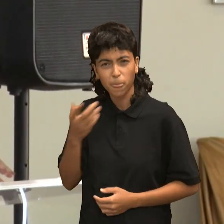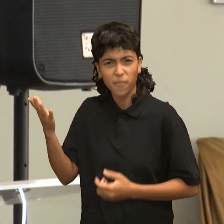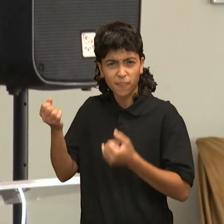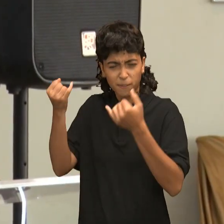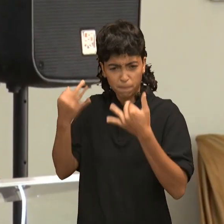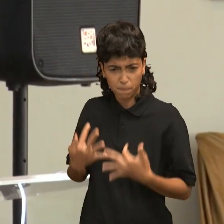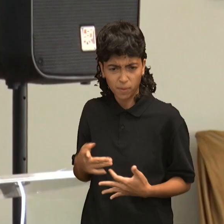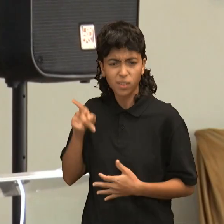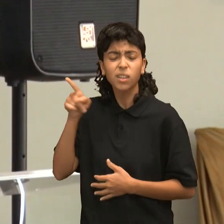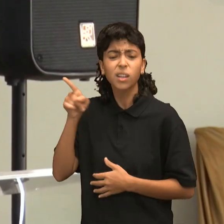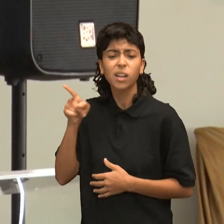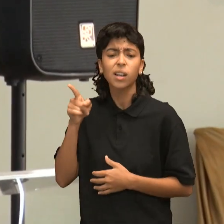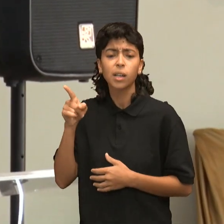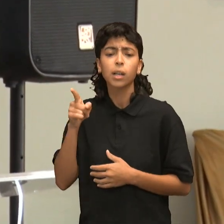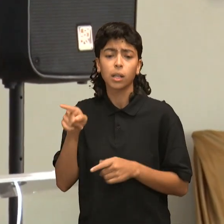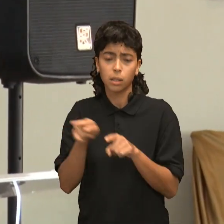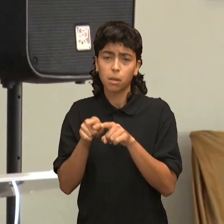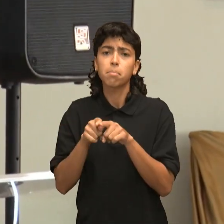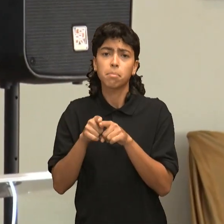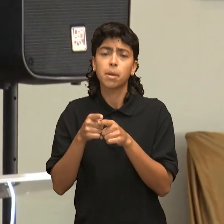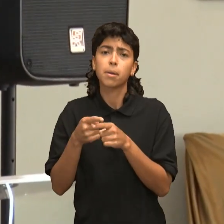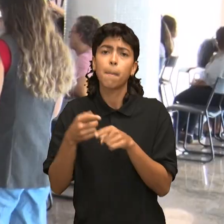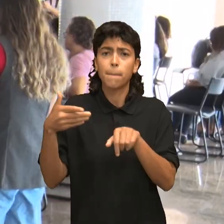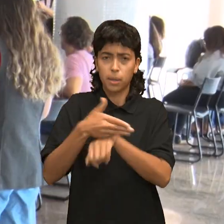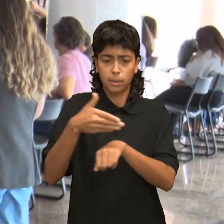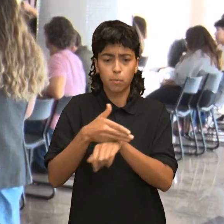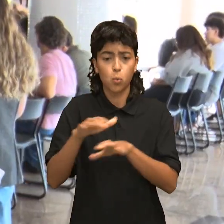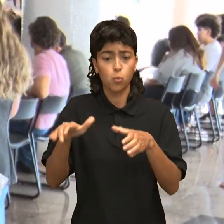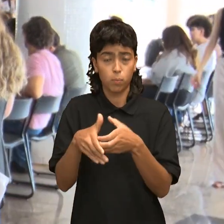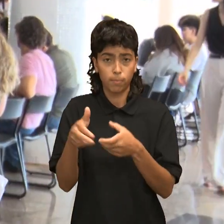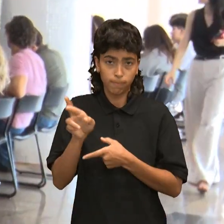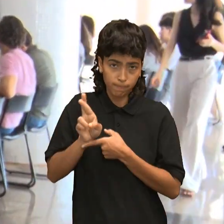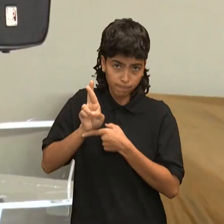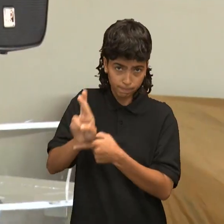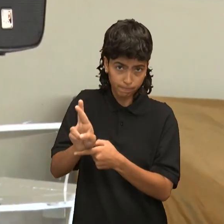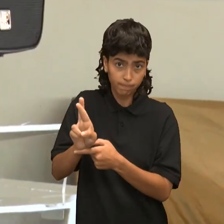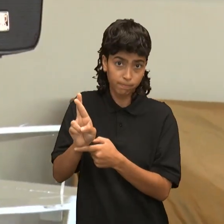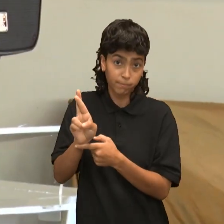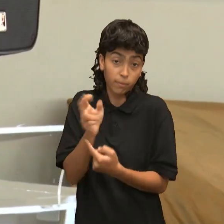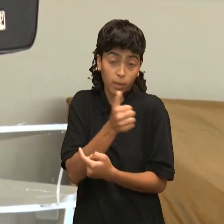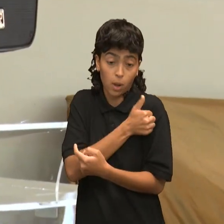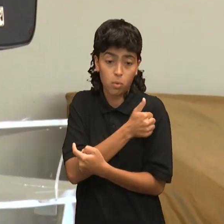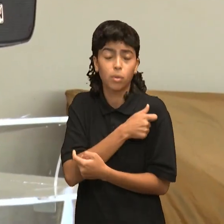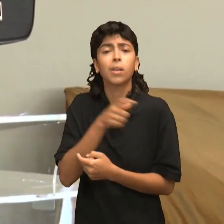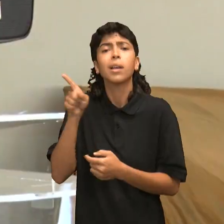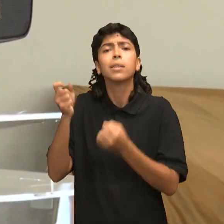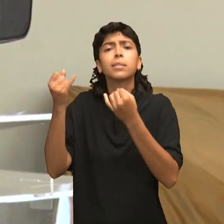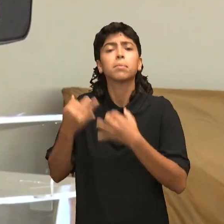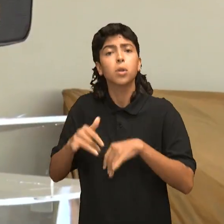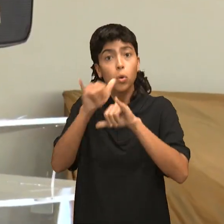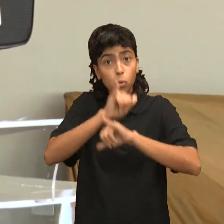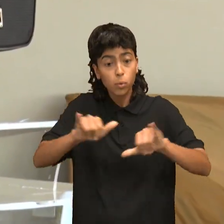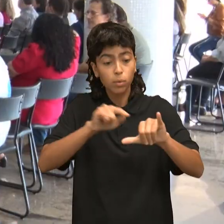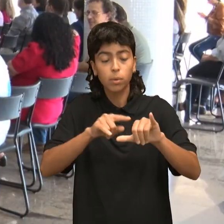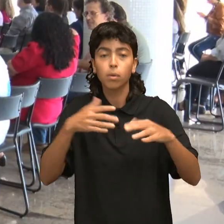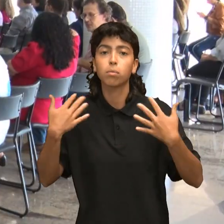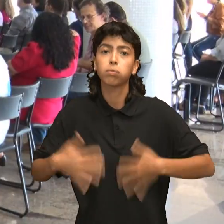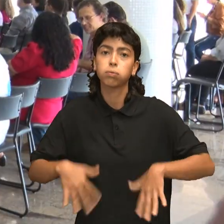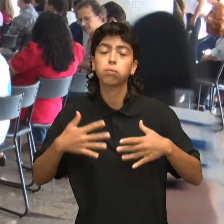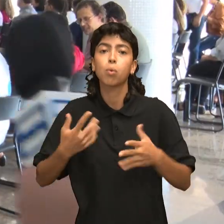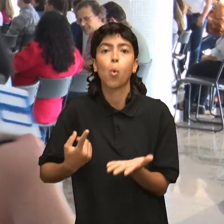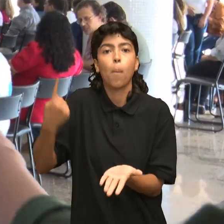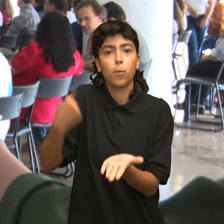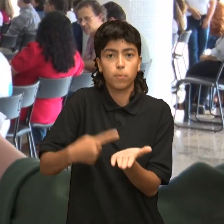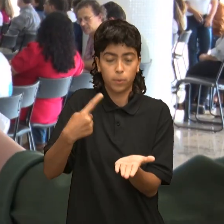de organizações ligadas à representação estudantil. Para ela, a campanha simboliza um compromisso importante para a valorização da vida